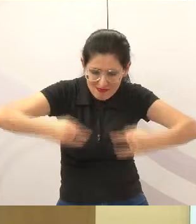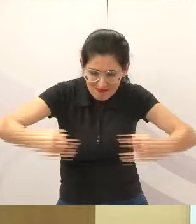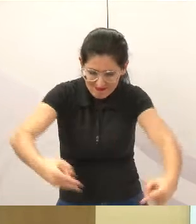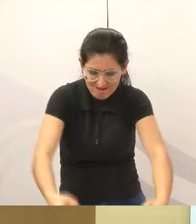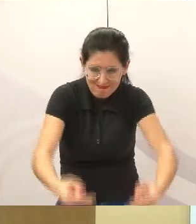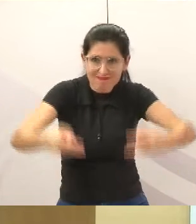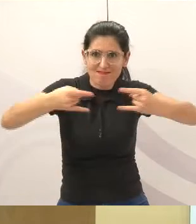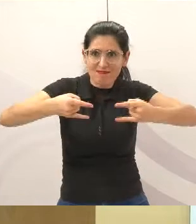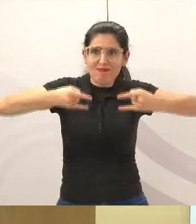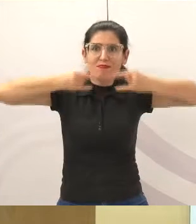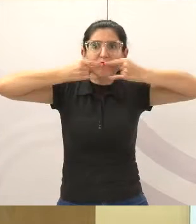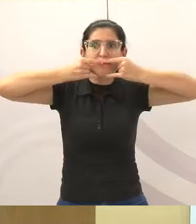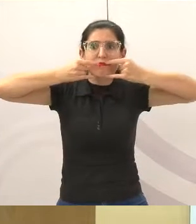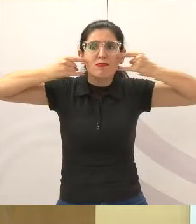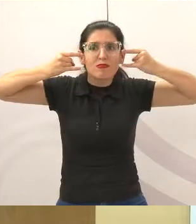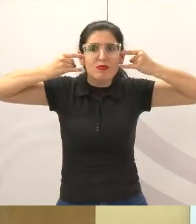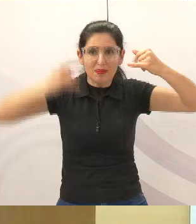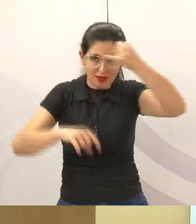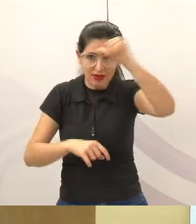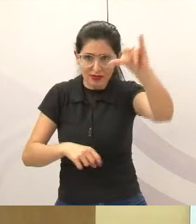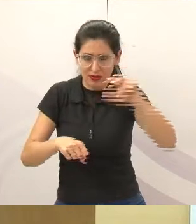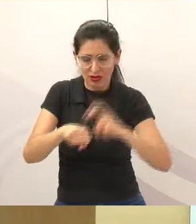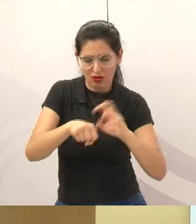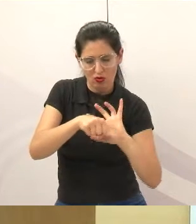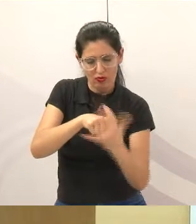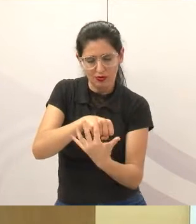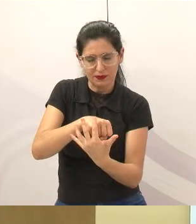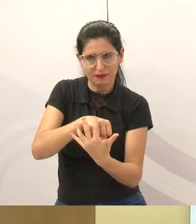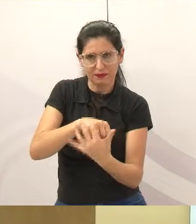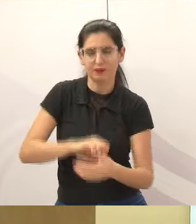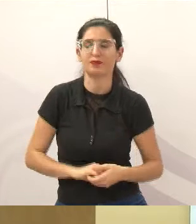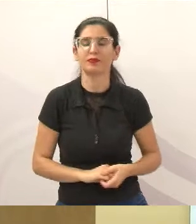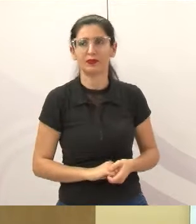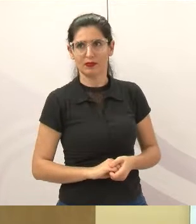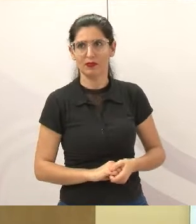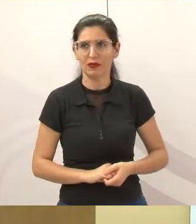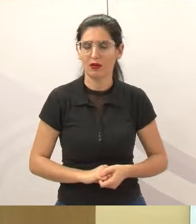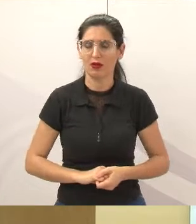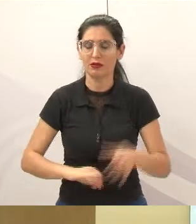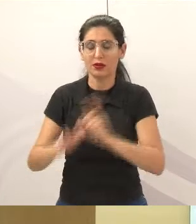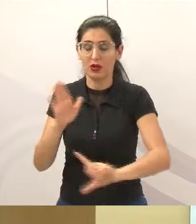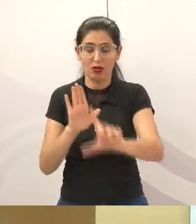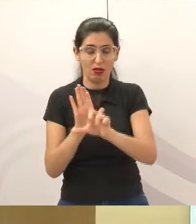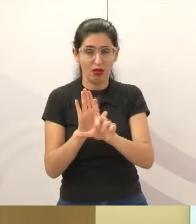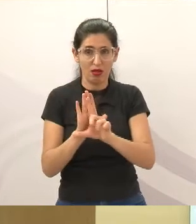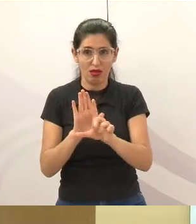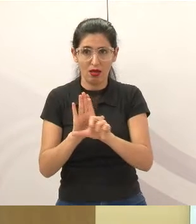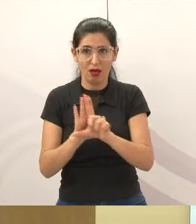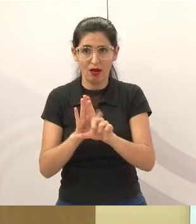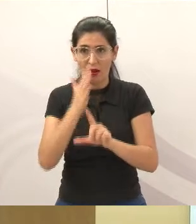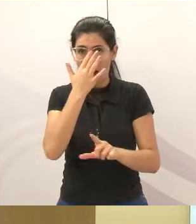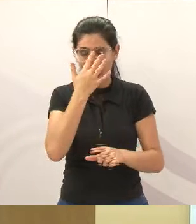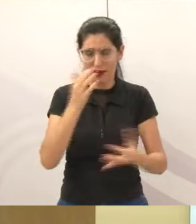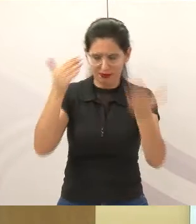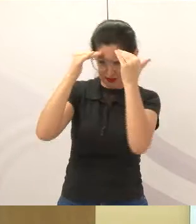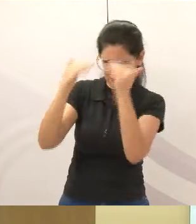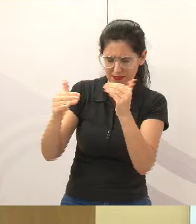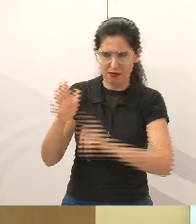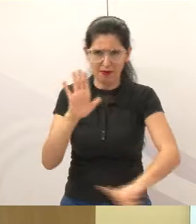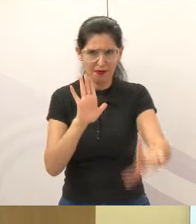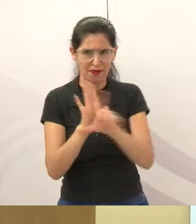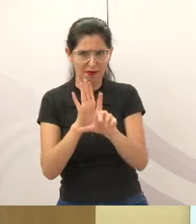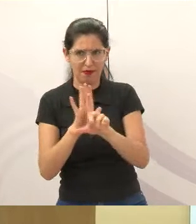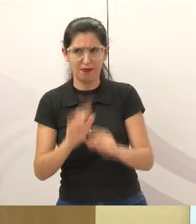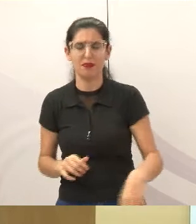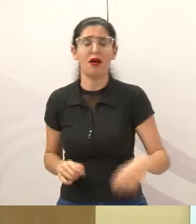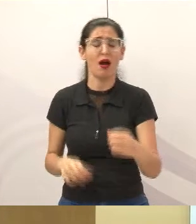do Covid-19. O descumprimento do disposto nessa lei como sanção e aplicabilidade dos